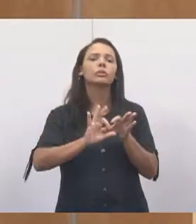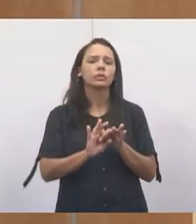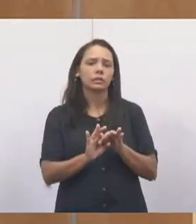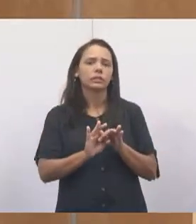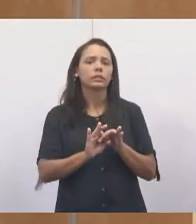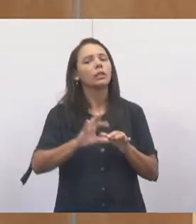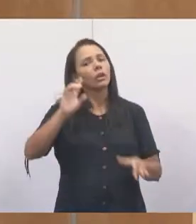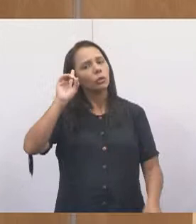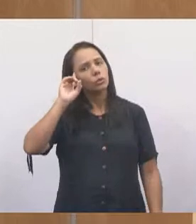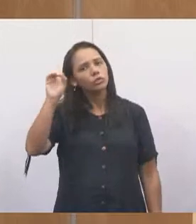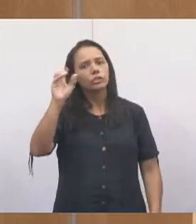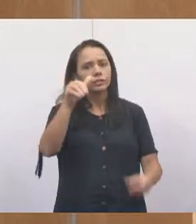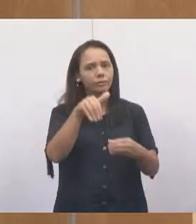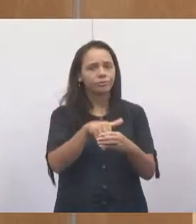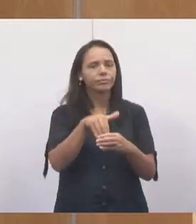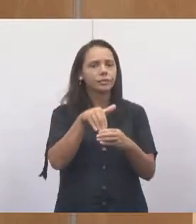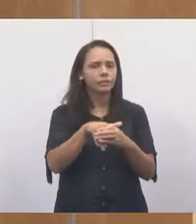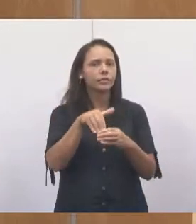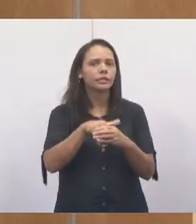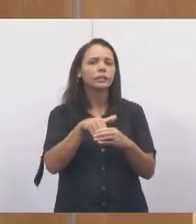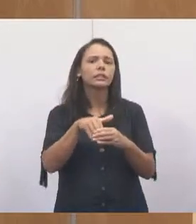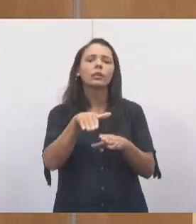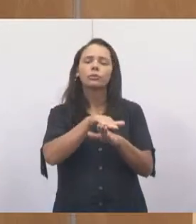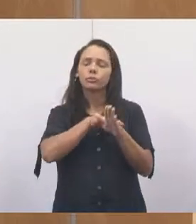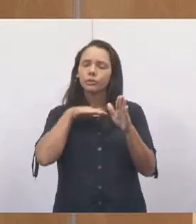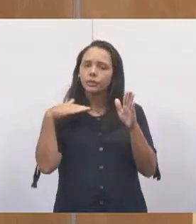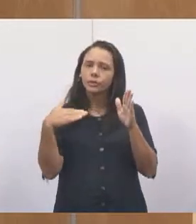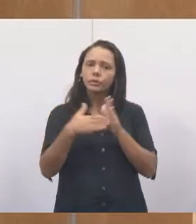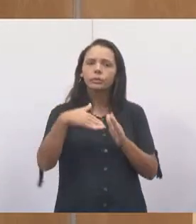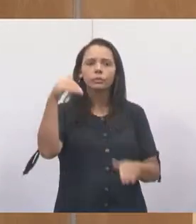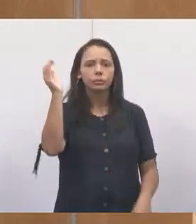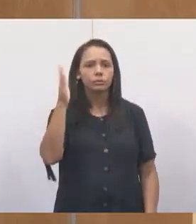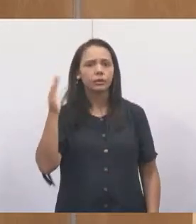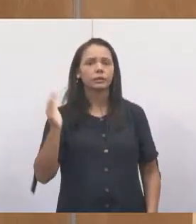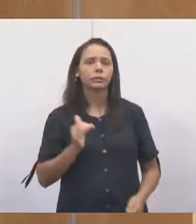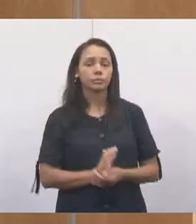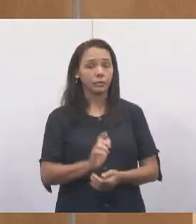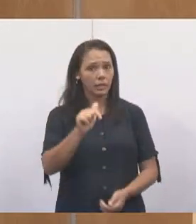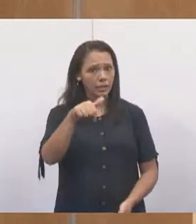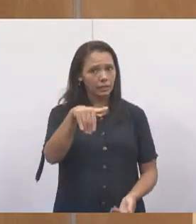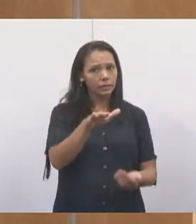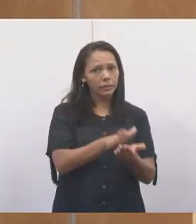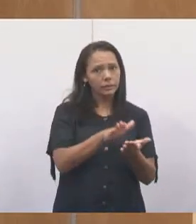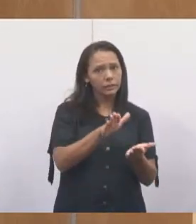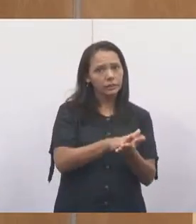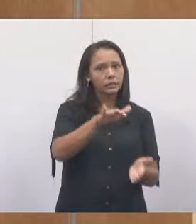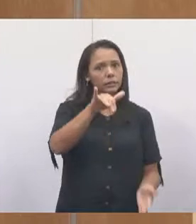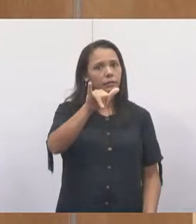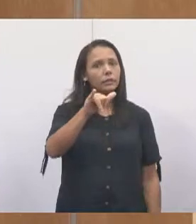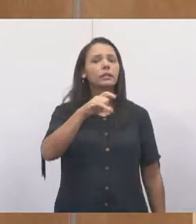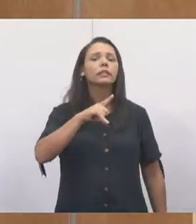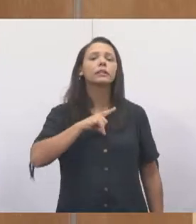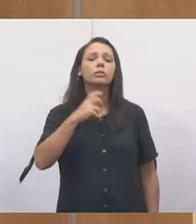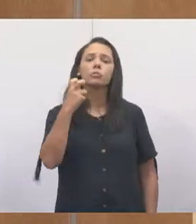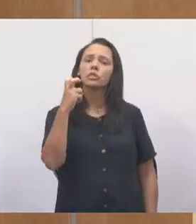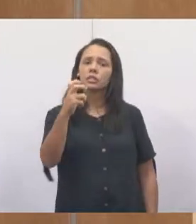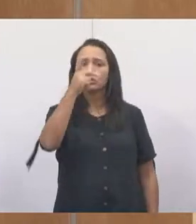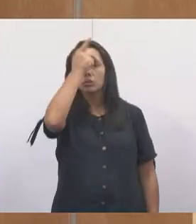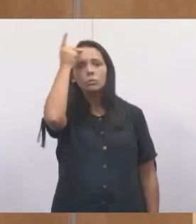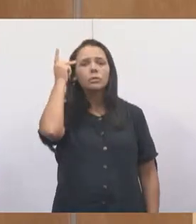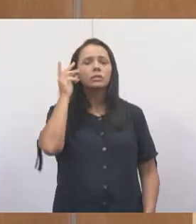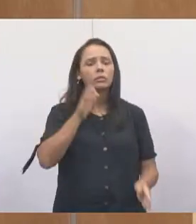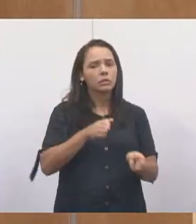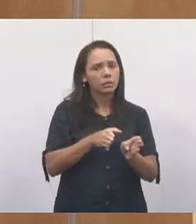do Conselho Tutelar na cidade. Temos 5 conselheiros na cidade, na qual o vereador, doutor